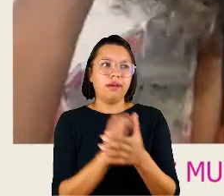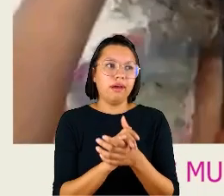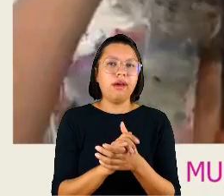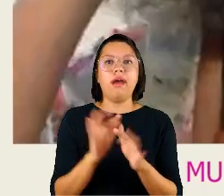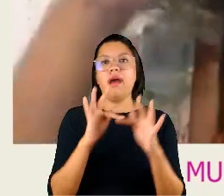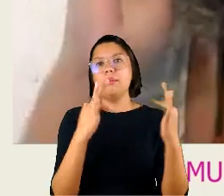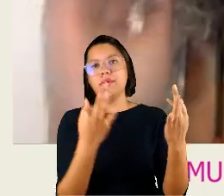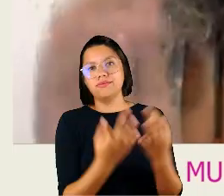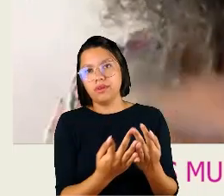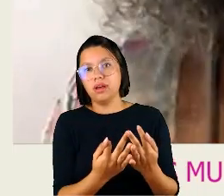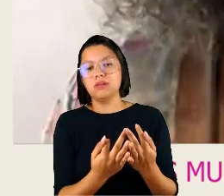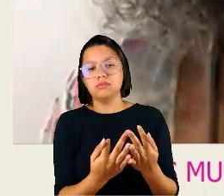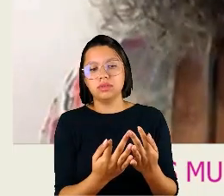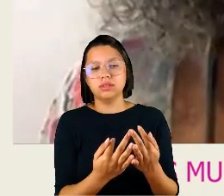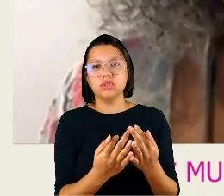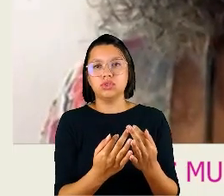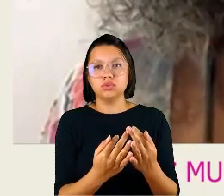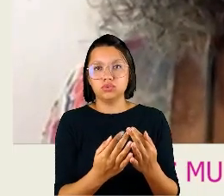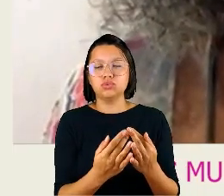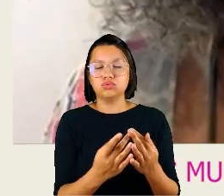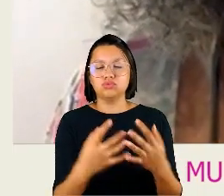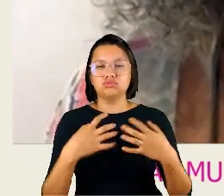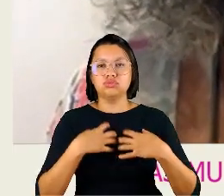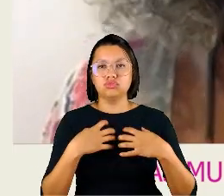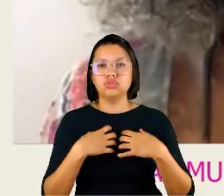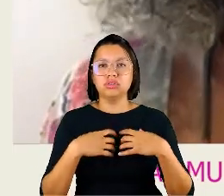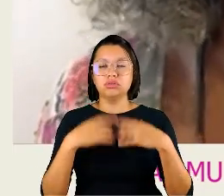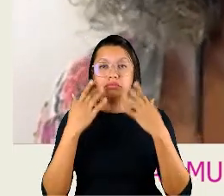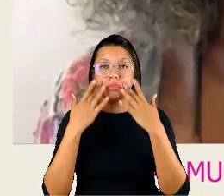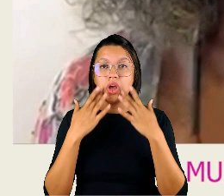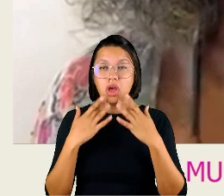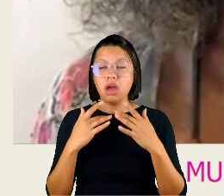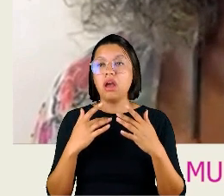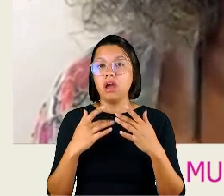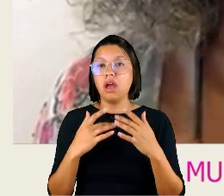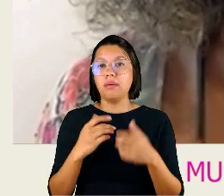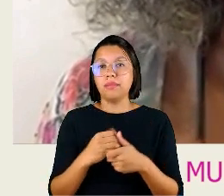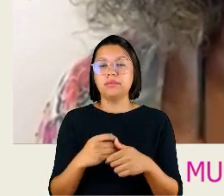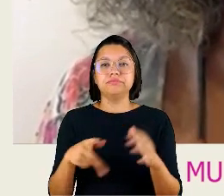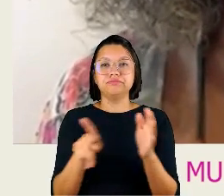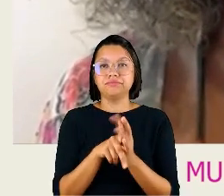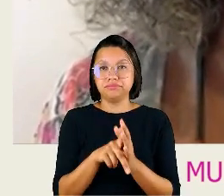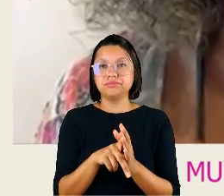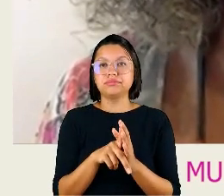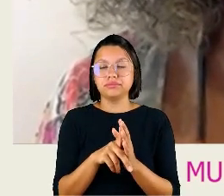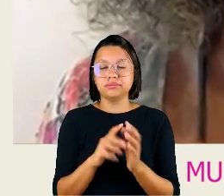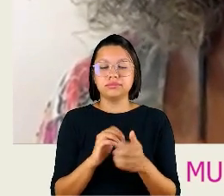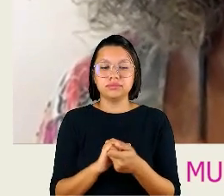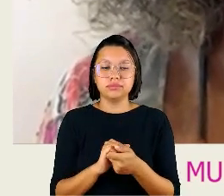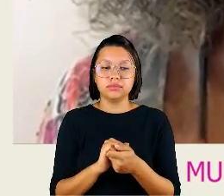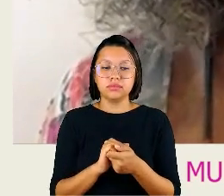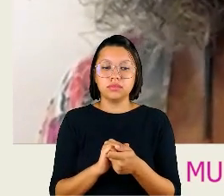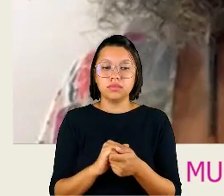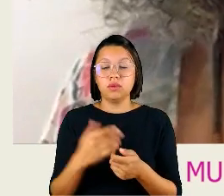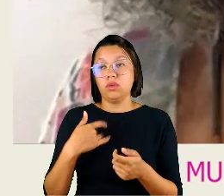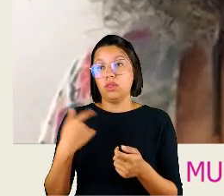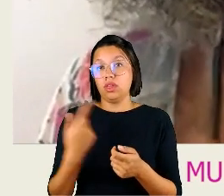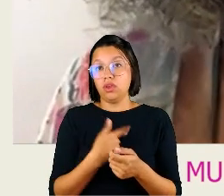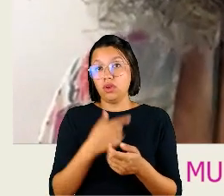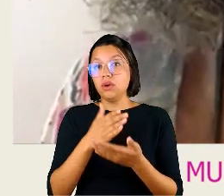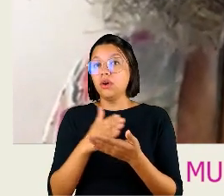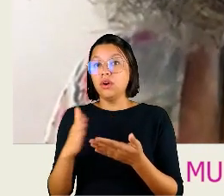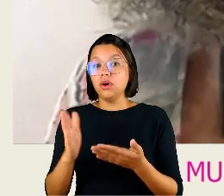uma família nos moldes tradicionais e patriarcais. Então, da nossa parte, e já fazendo aqui